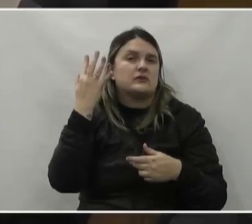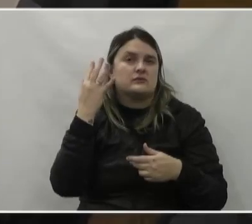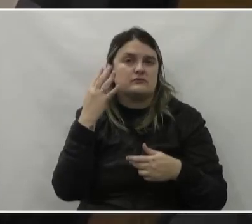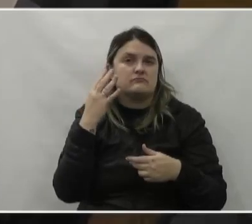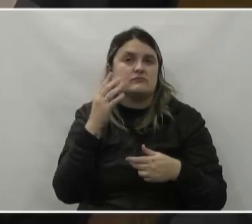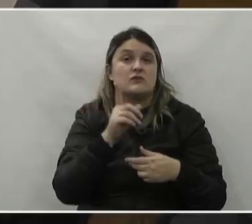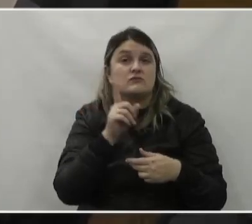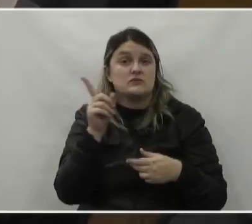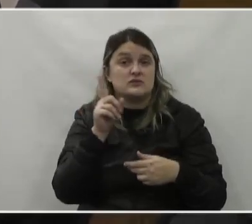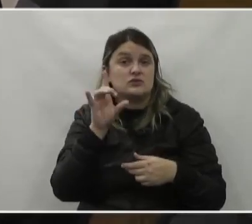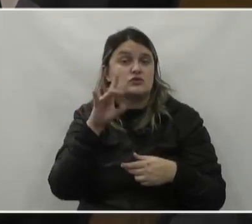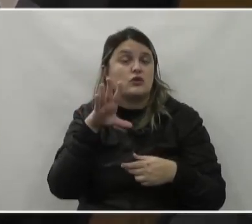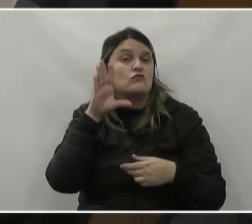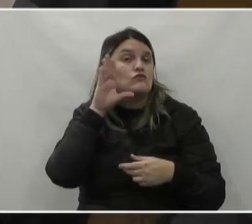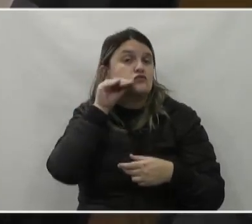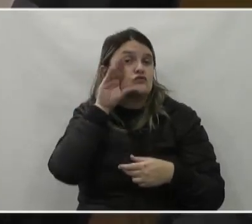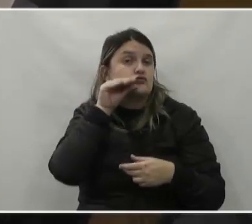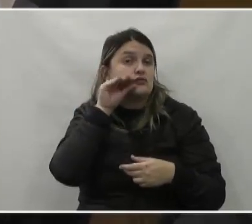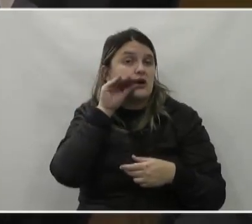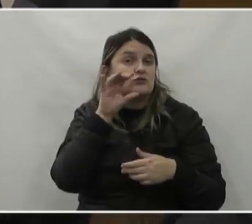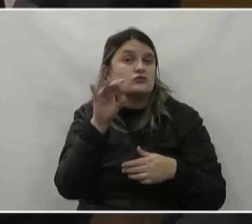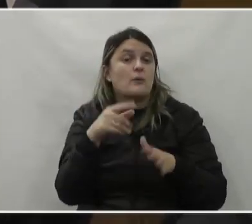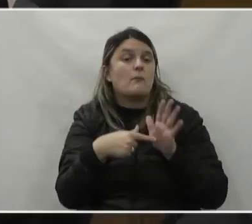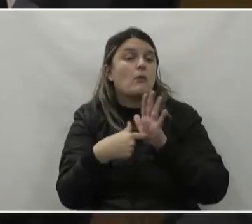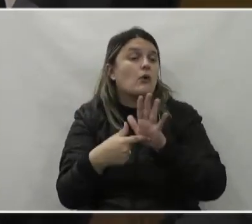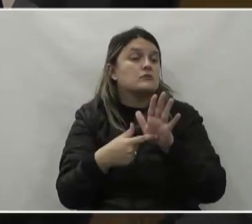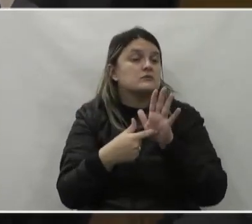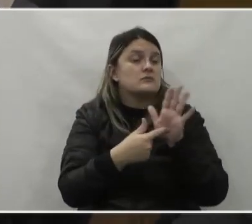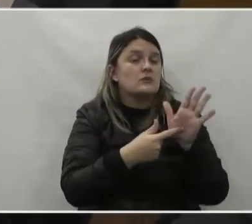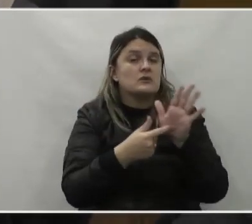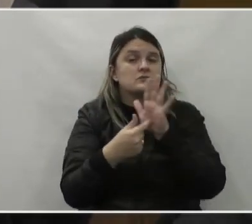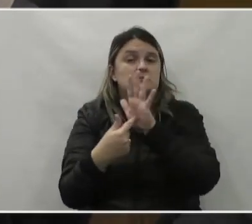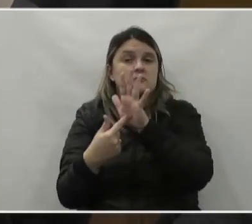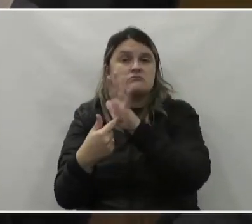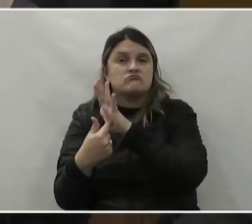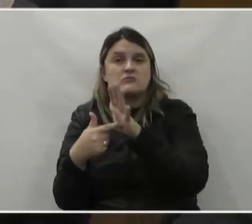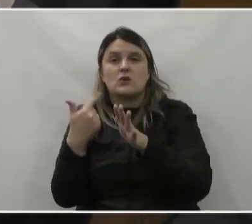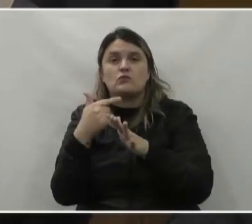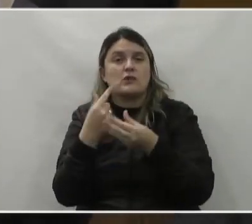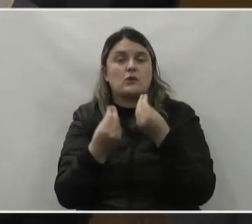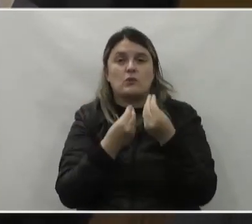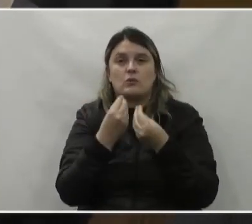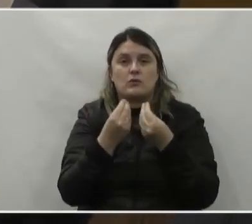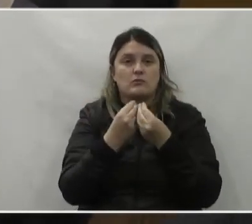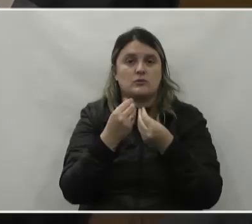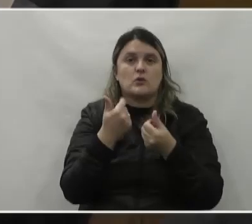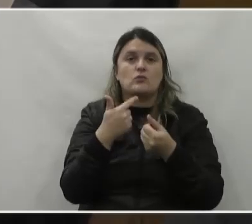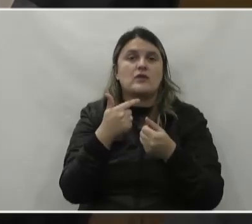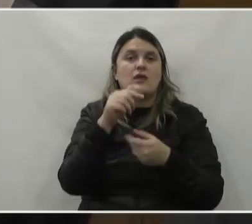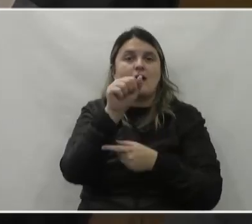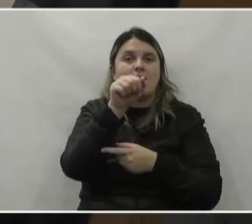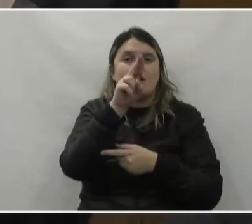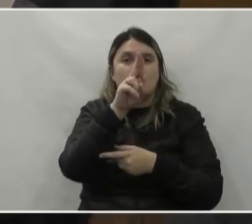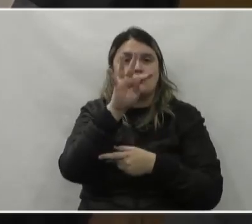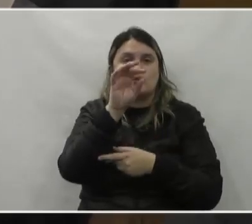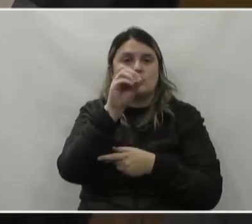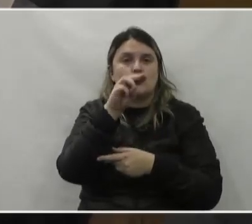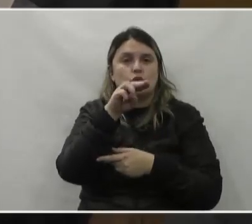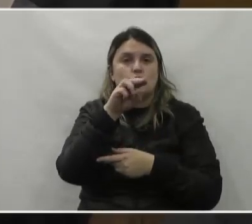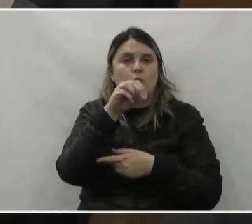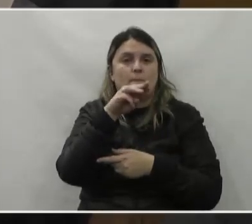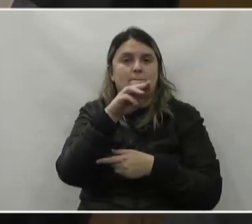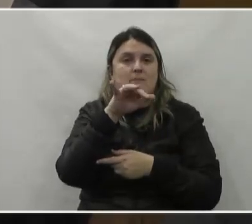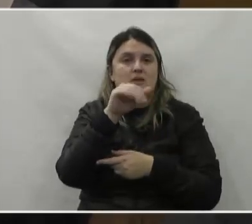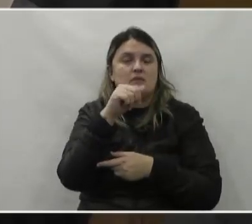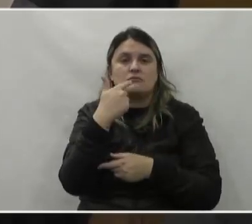uma colaboradora, você aponta aqui, você faz essas indicações pedindo para que o executivo tome as providências. Mas